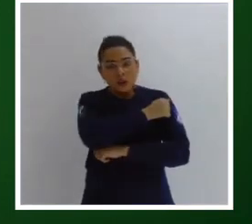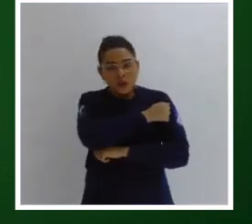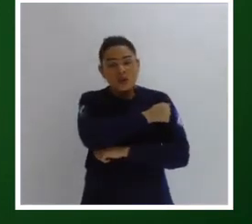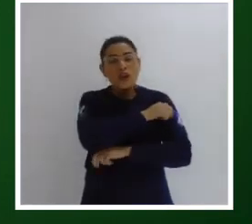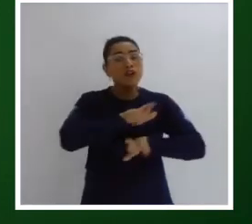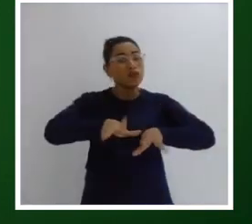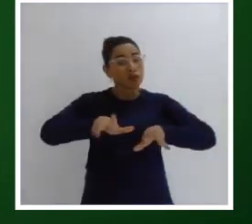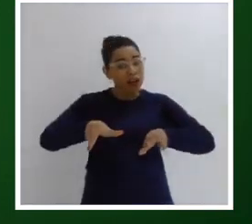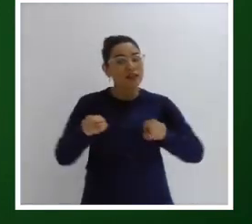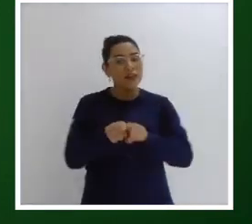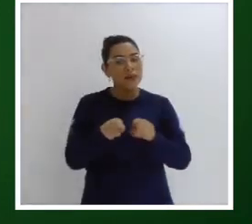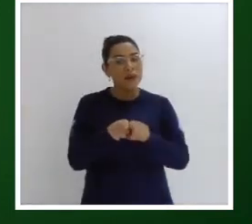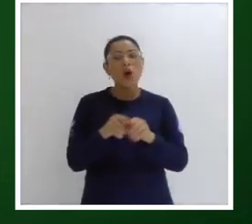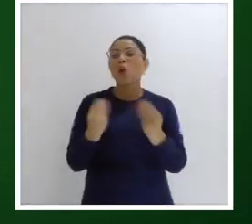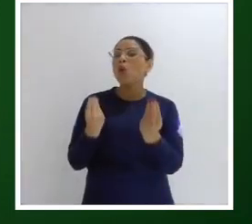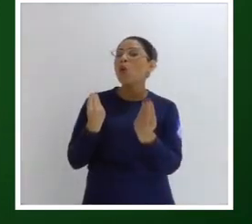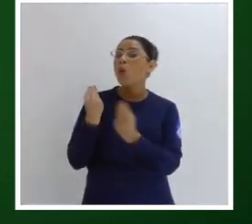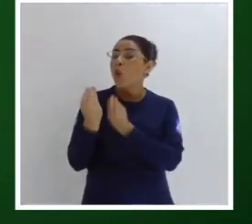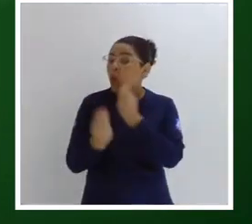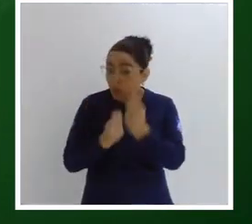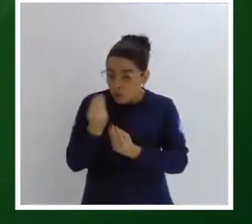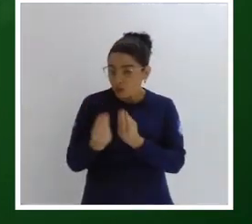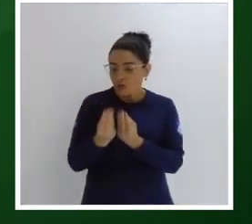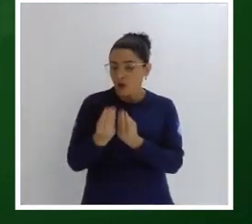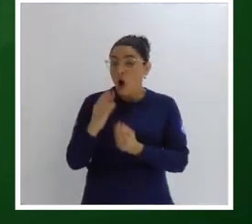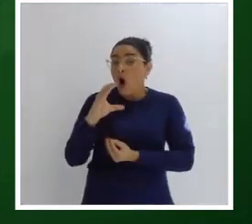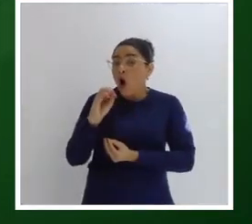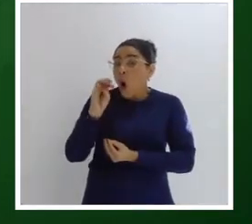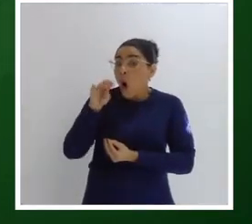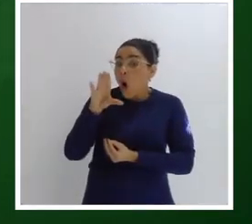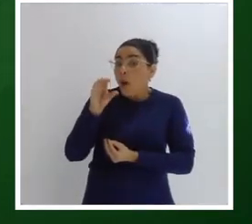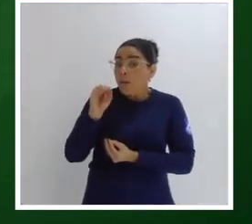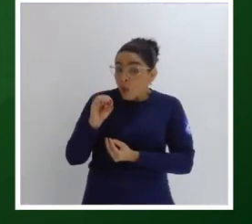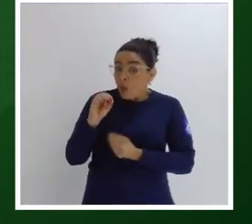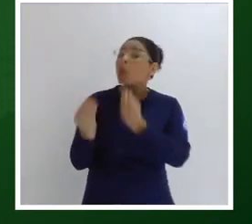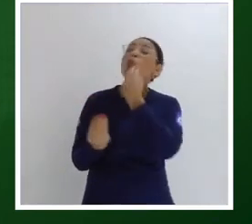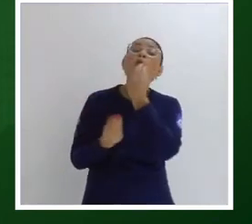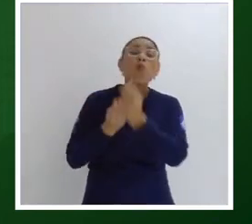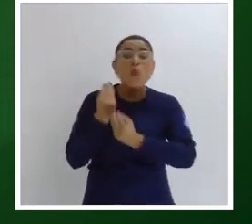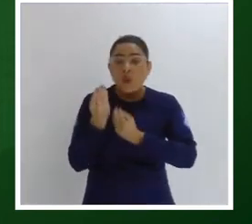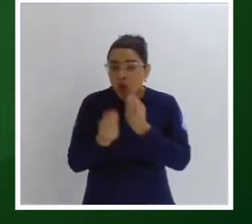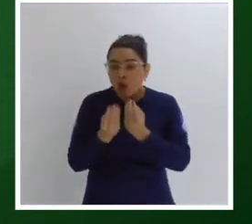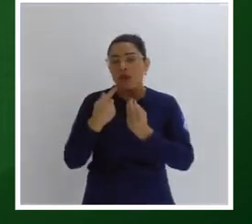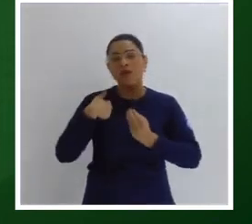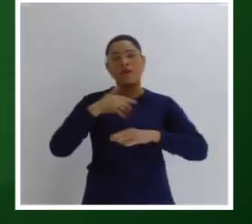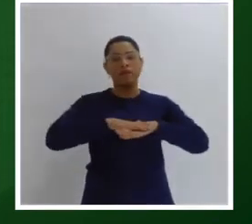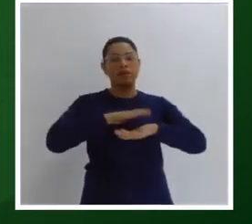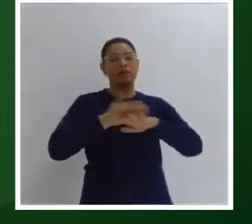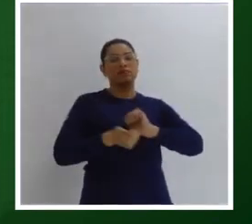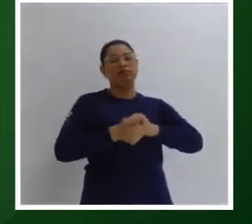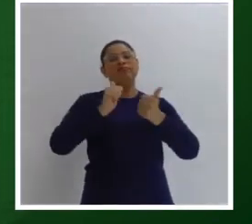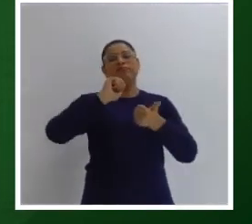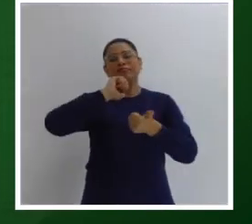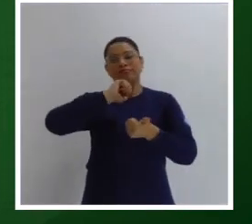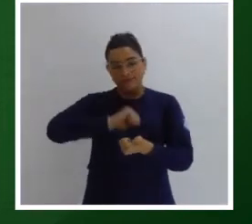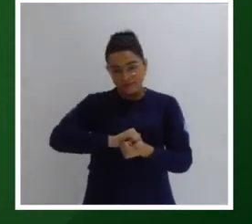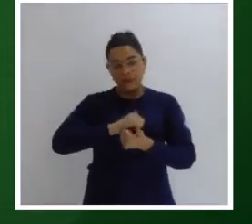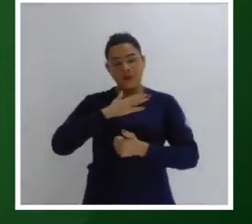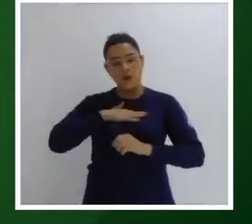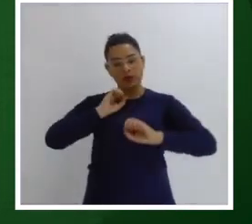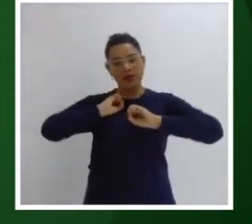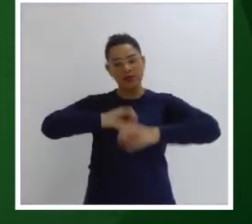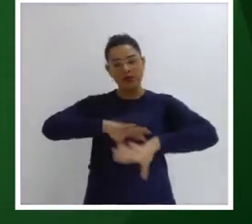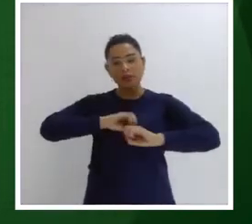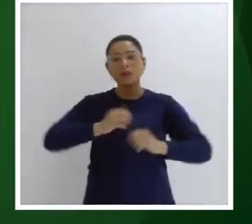pensar no como é como eu vou fazer para adaptar o meu ensino para adaptar